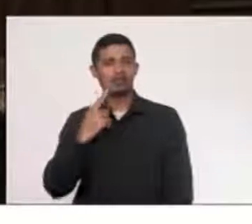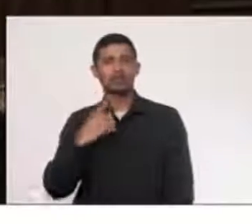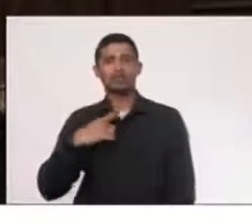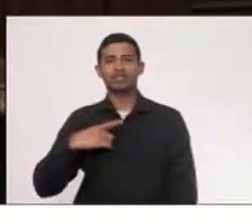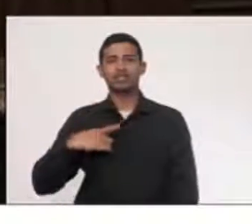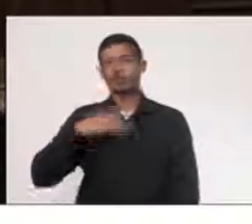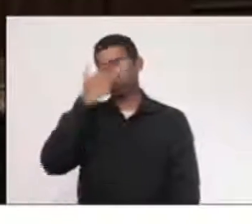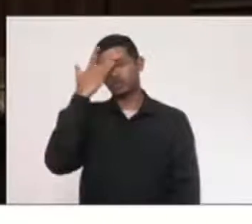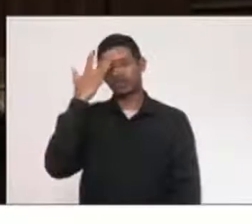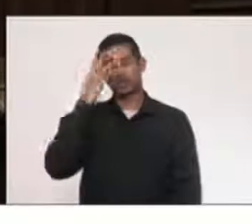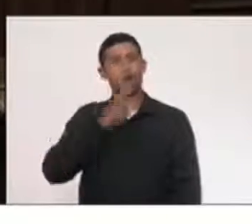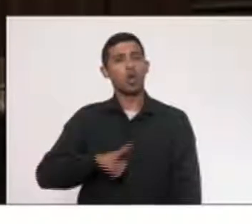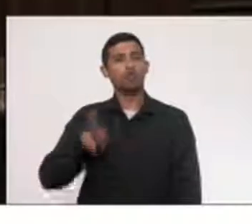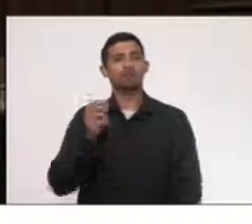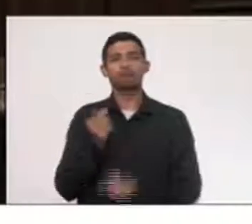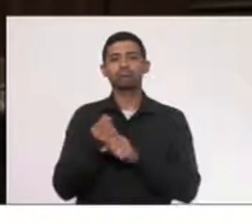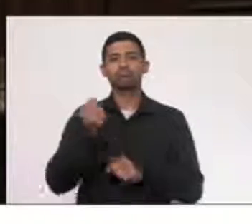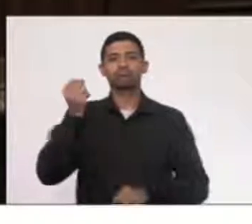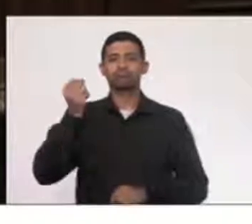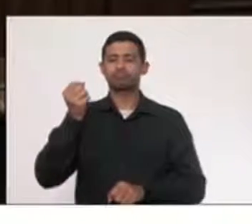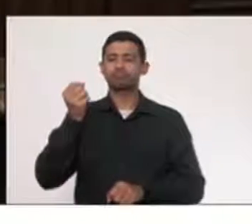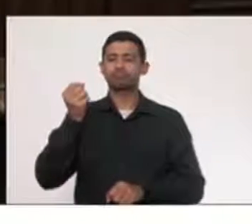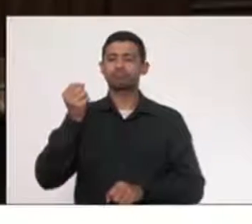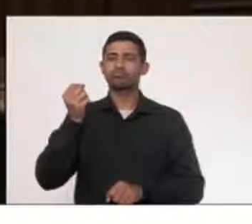usando guarda-chuva,